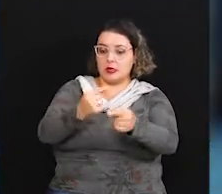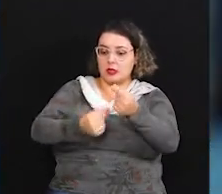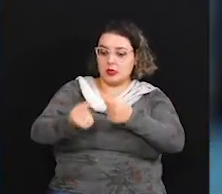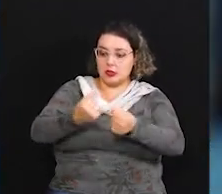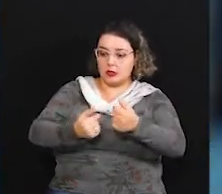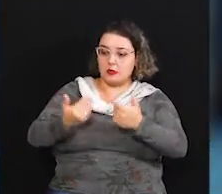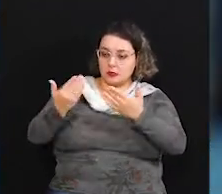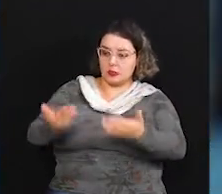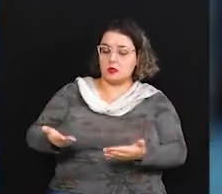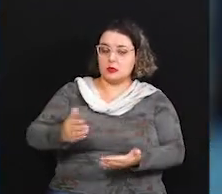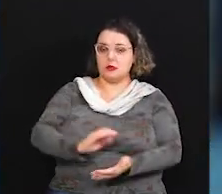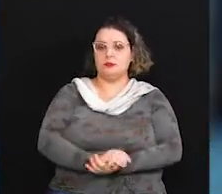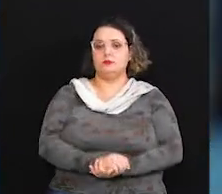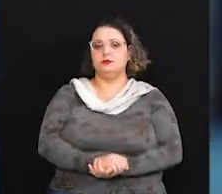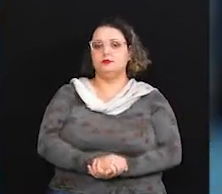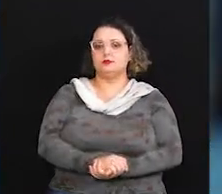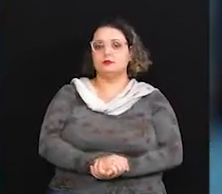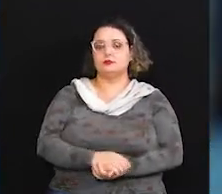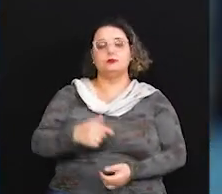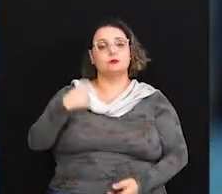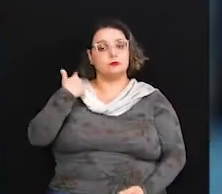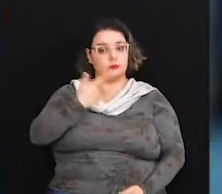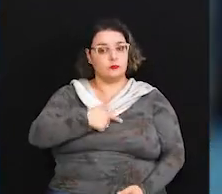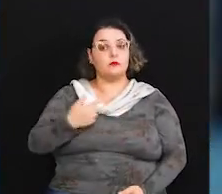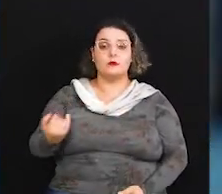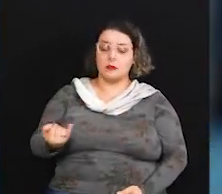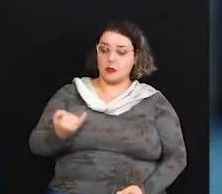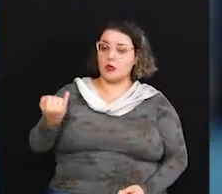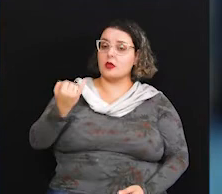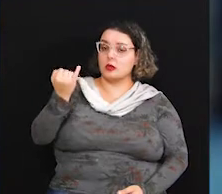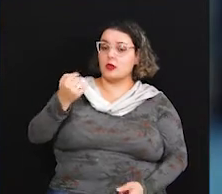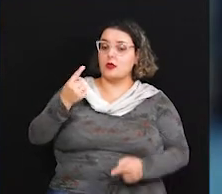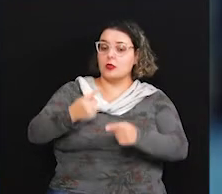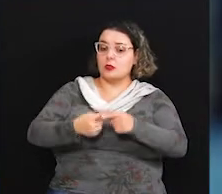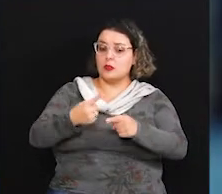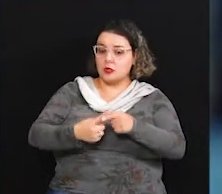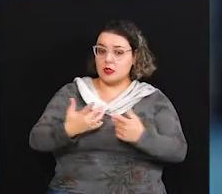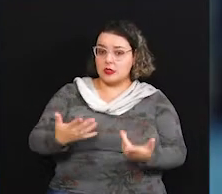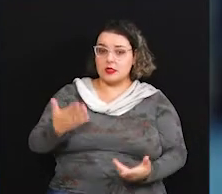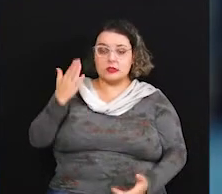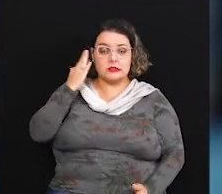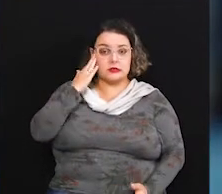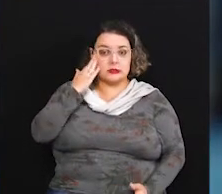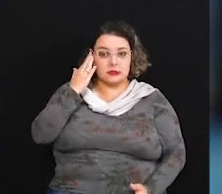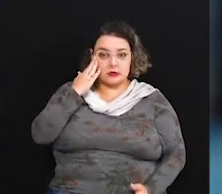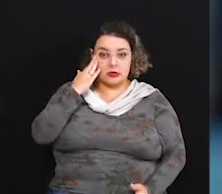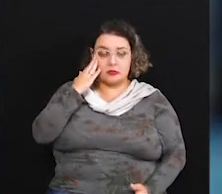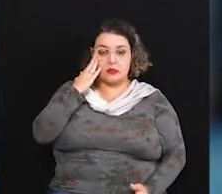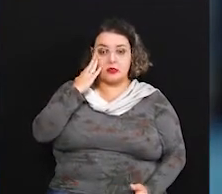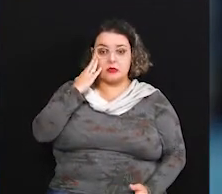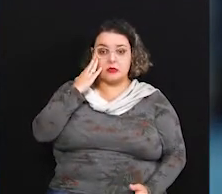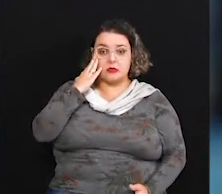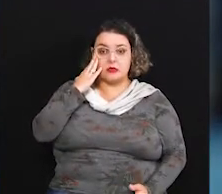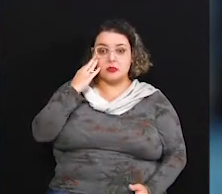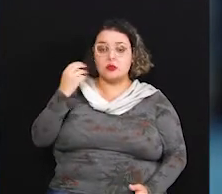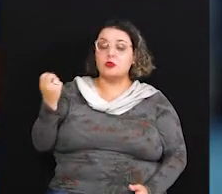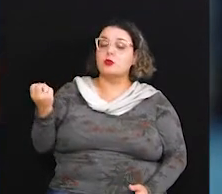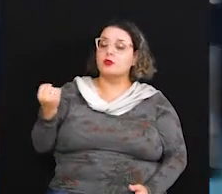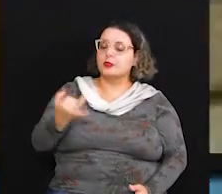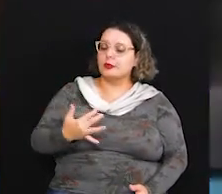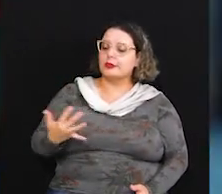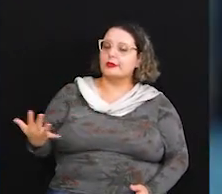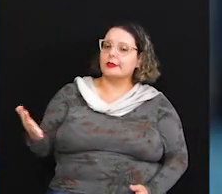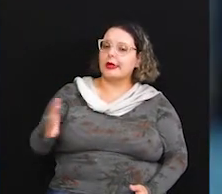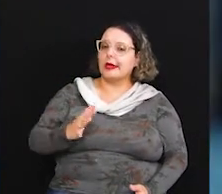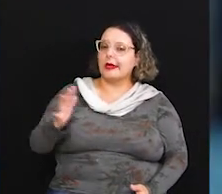do orçamento para você? Pra gente é super importante, né? Porque a gente sabe o quanto custa